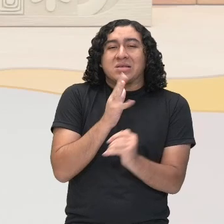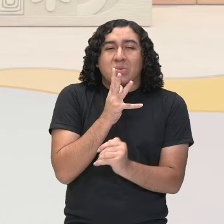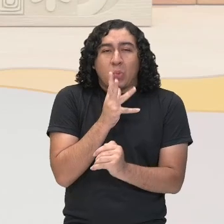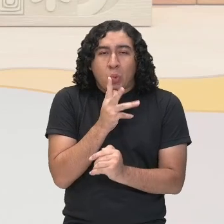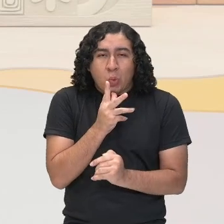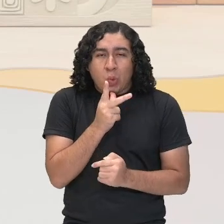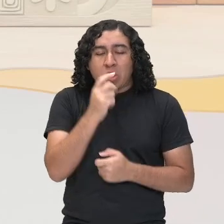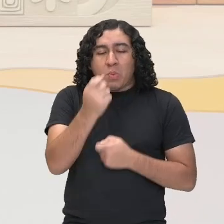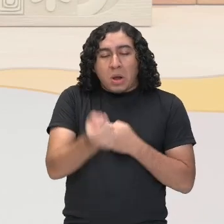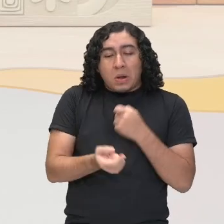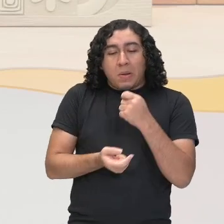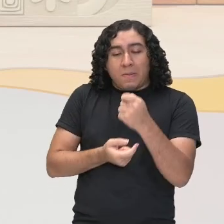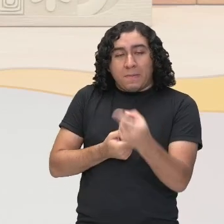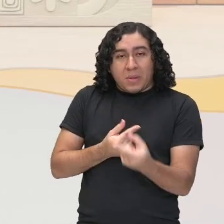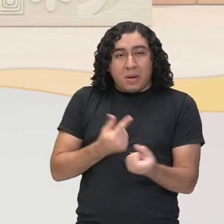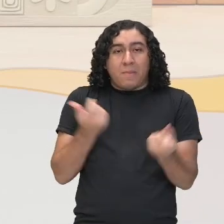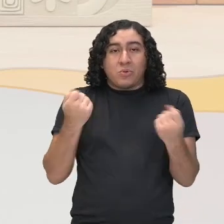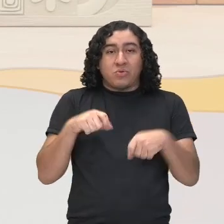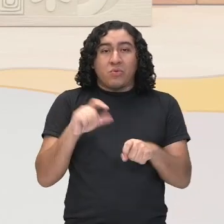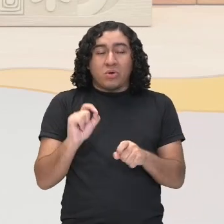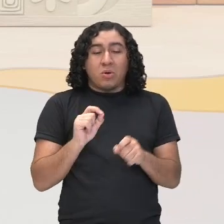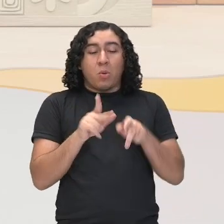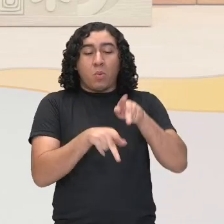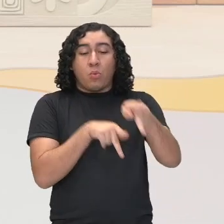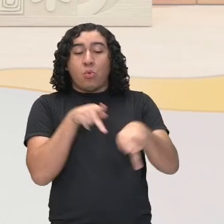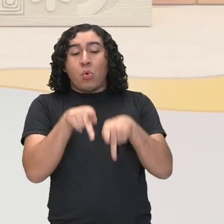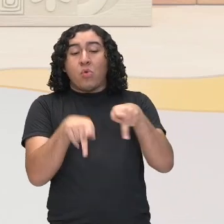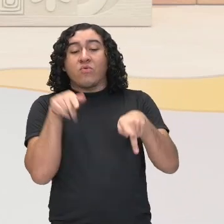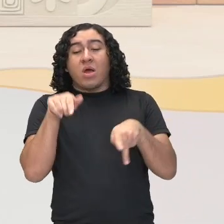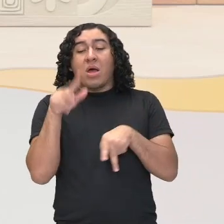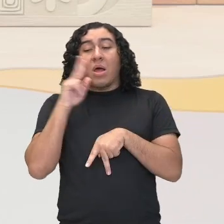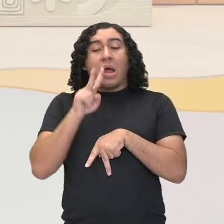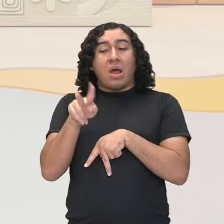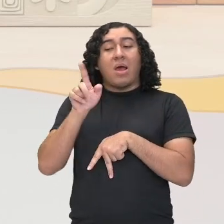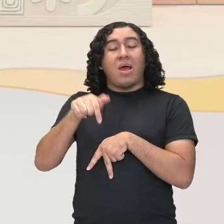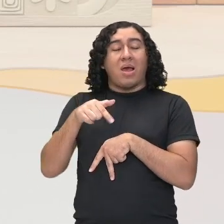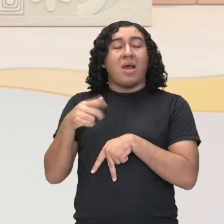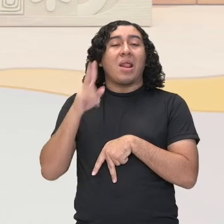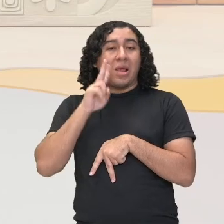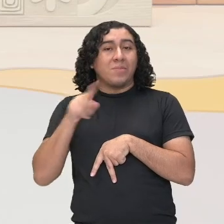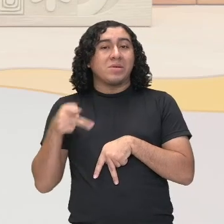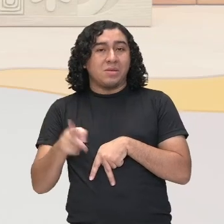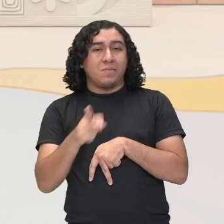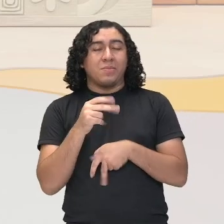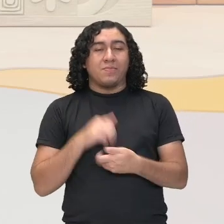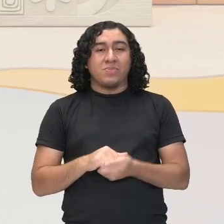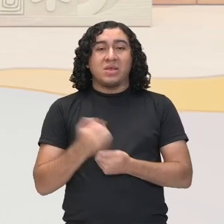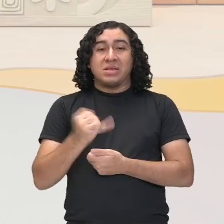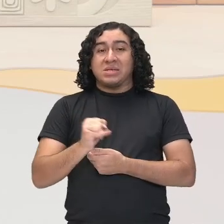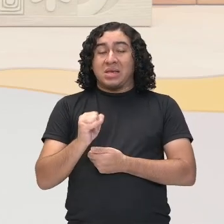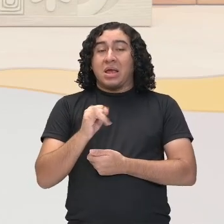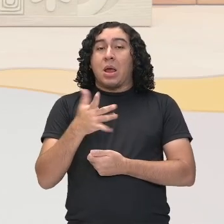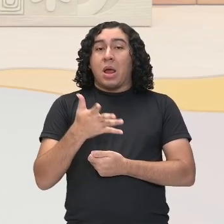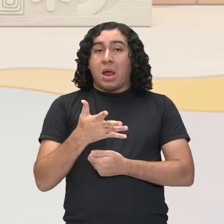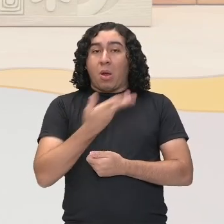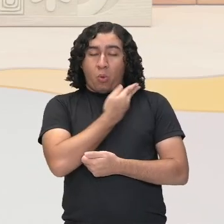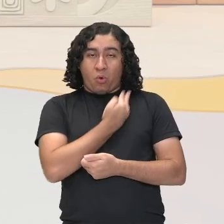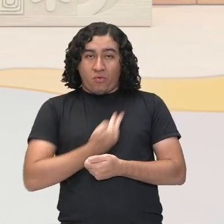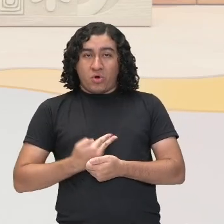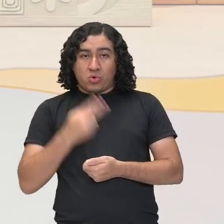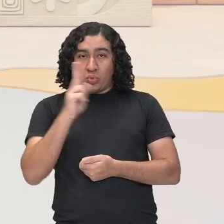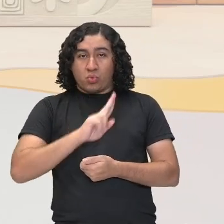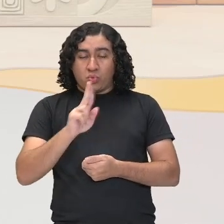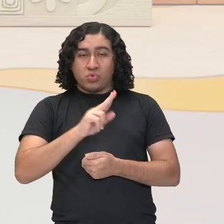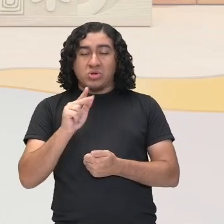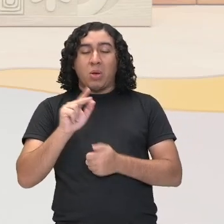a pouco, para que elas sejam sempre lembradas. Quando o governante ele utiliza uma ação impopular, durante o tempo ele